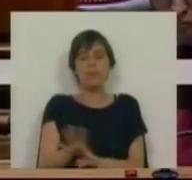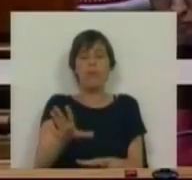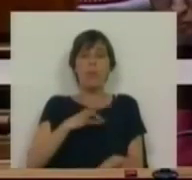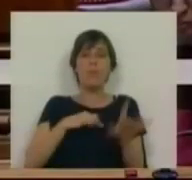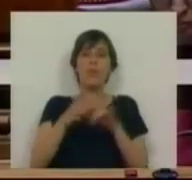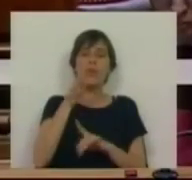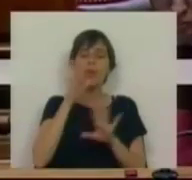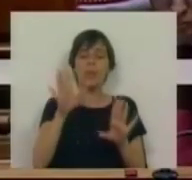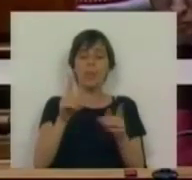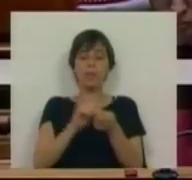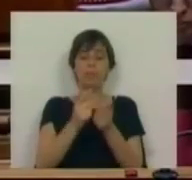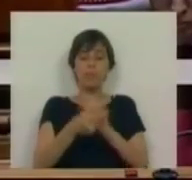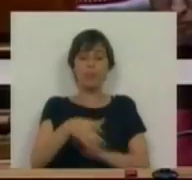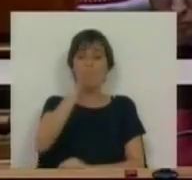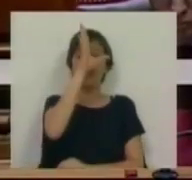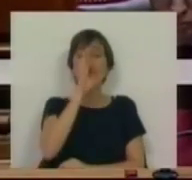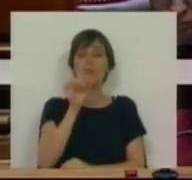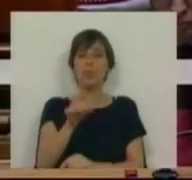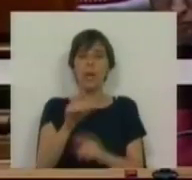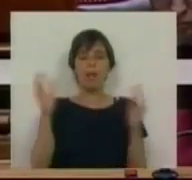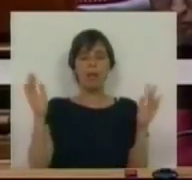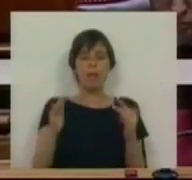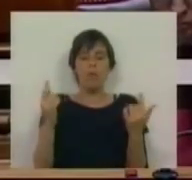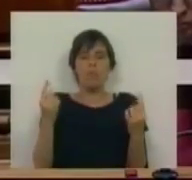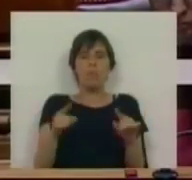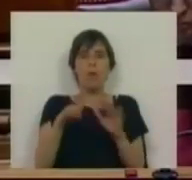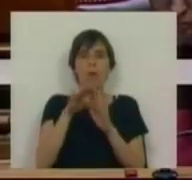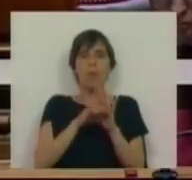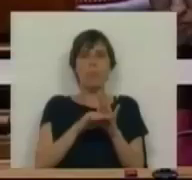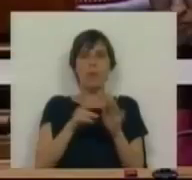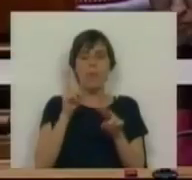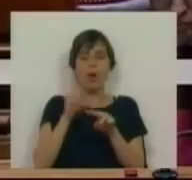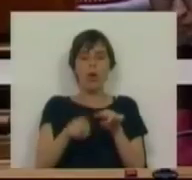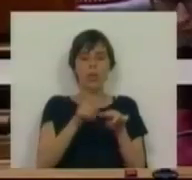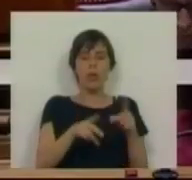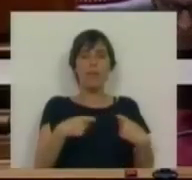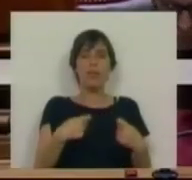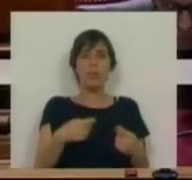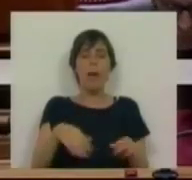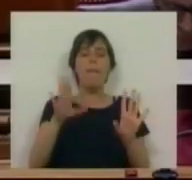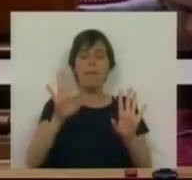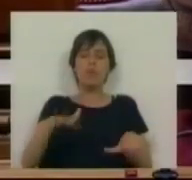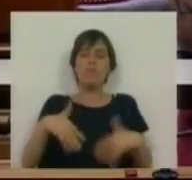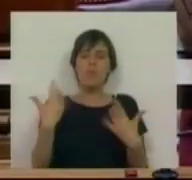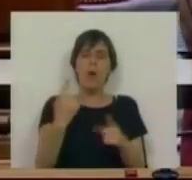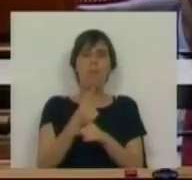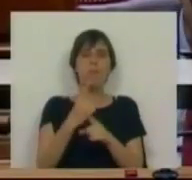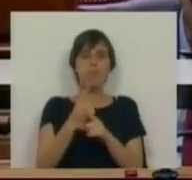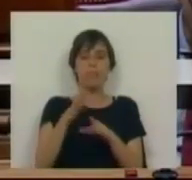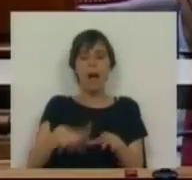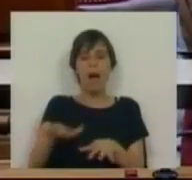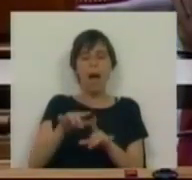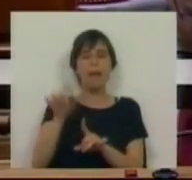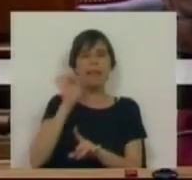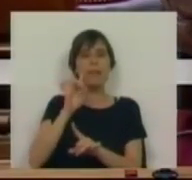senhora Deputada, a que a reforma do Estado não se reduza a programas de corte de despesa, mas possa também ter uma